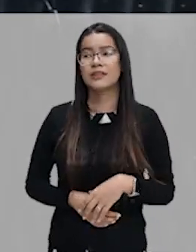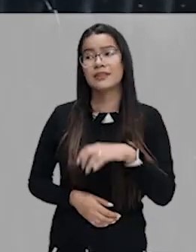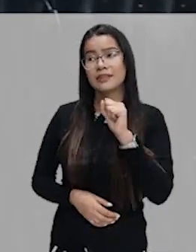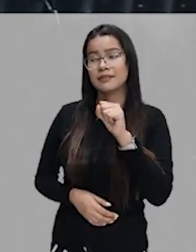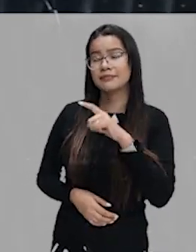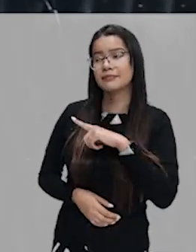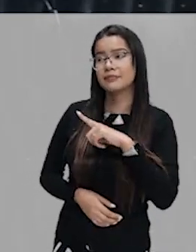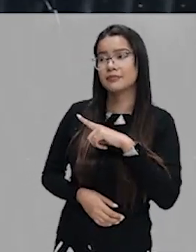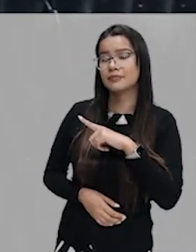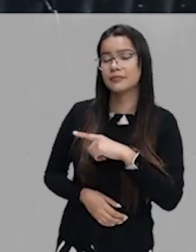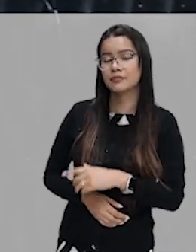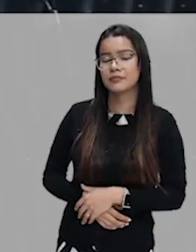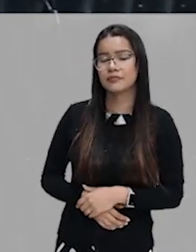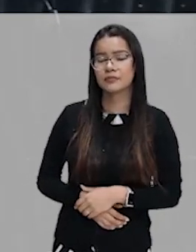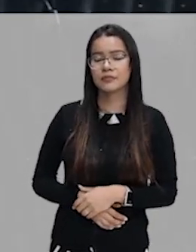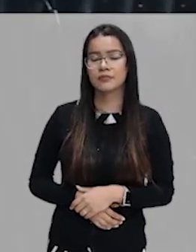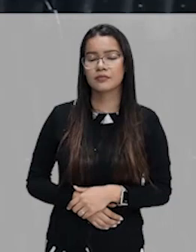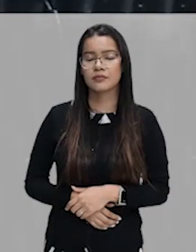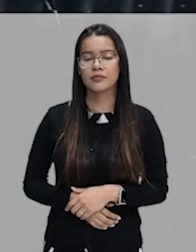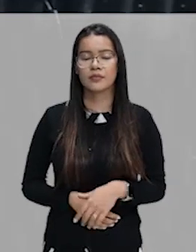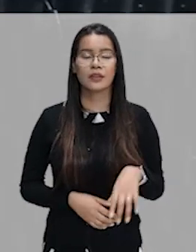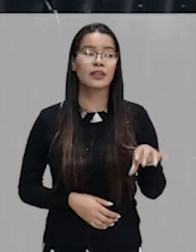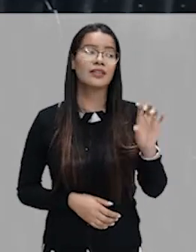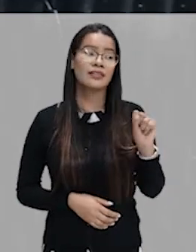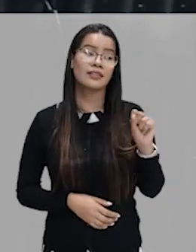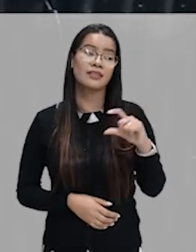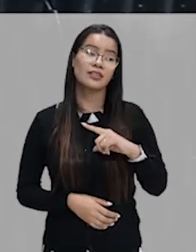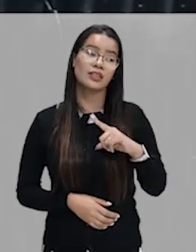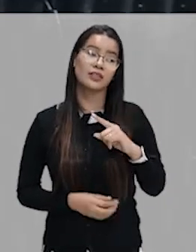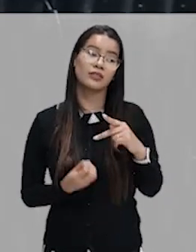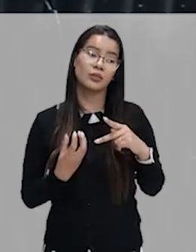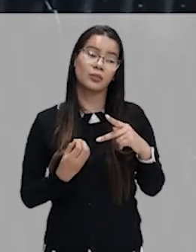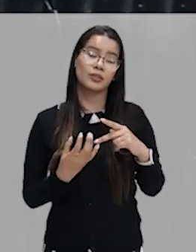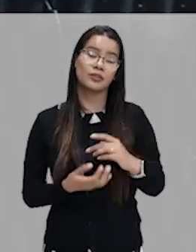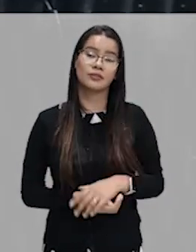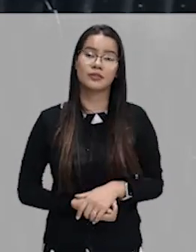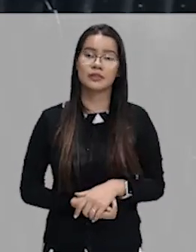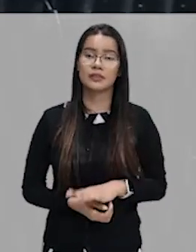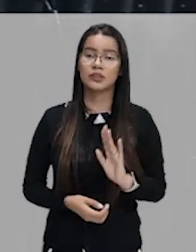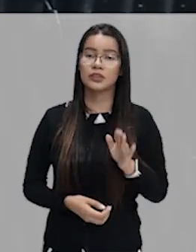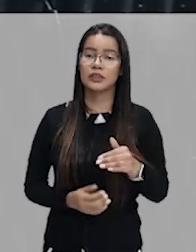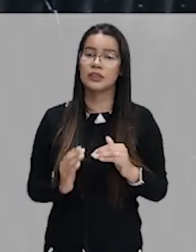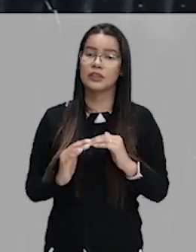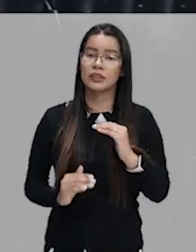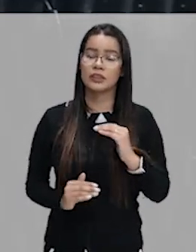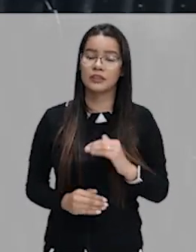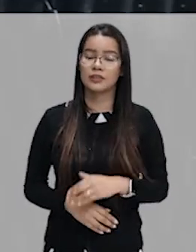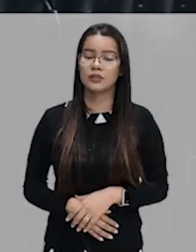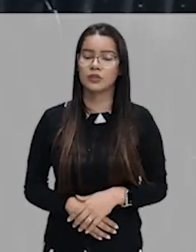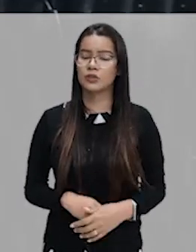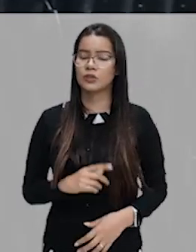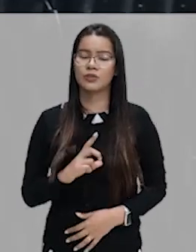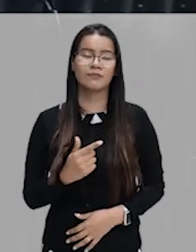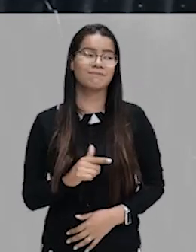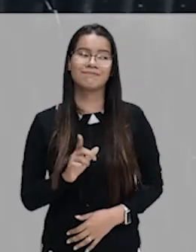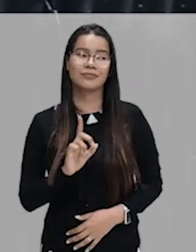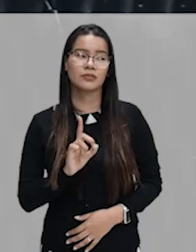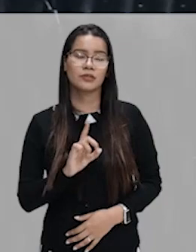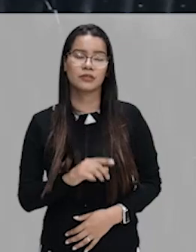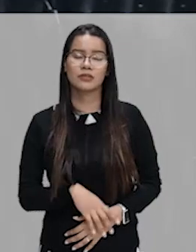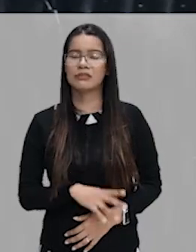havia. Yes, there were, sim, havia no plural. Na forma negativa, no, there